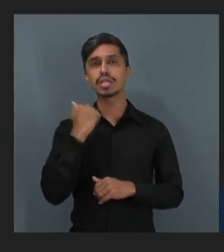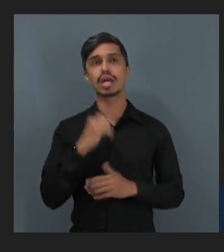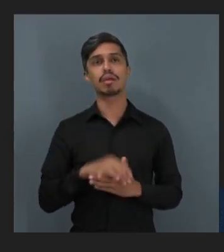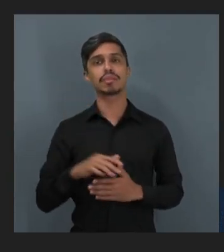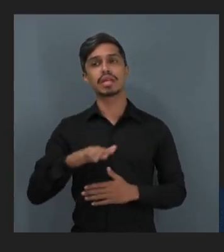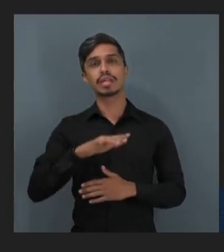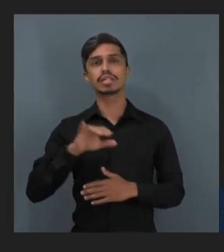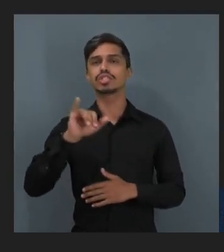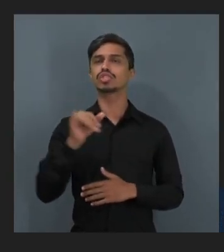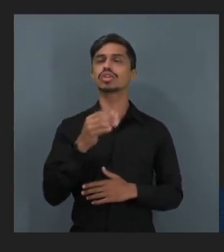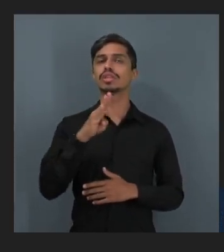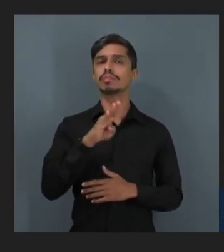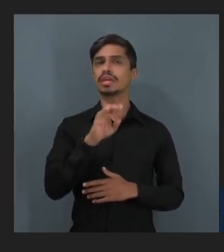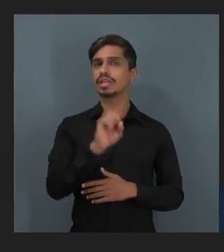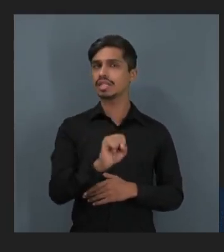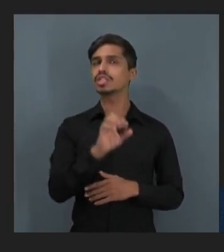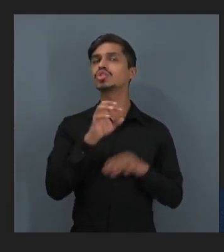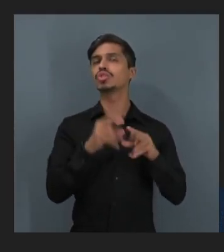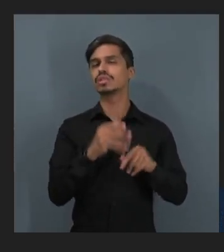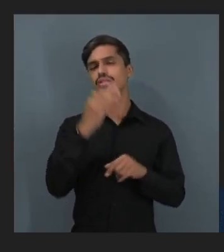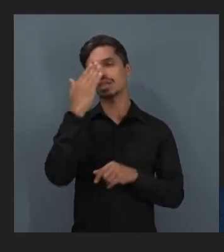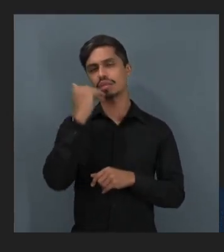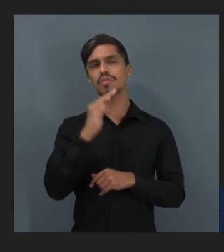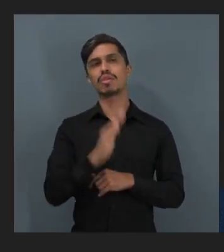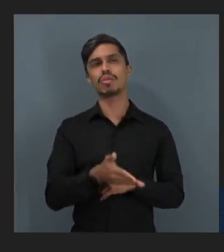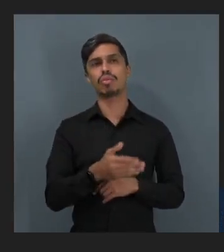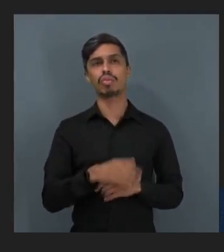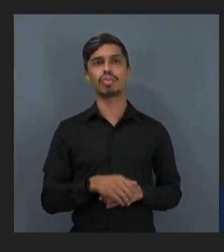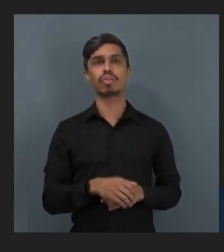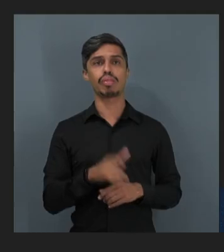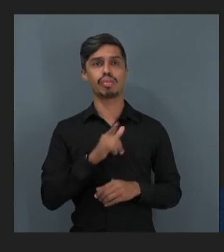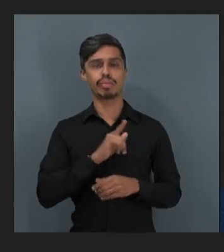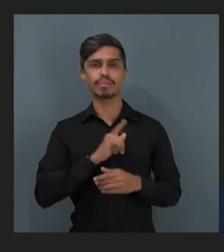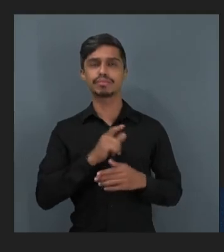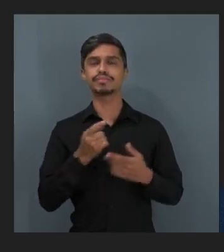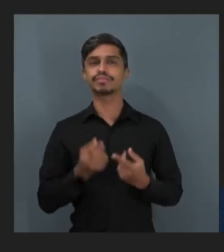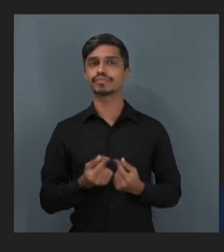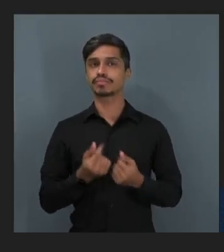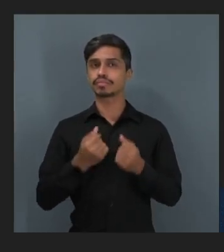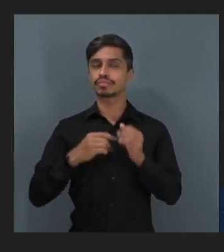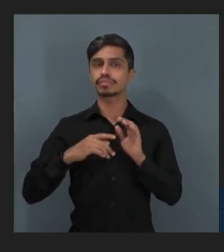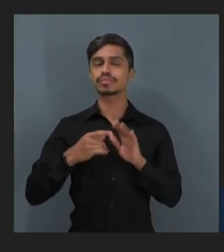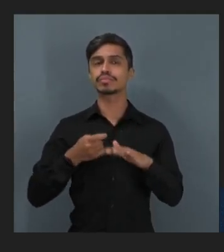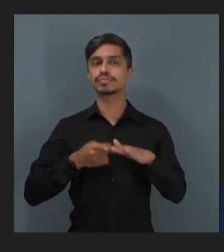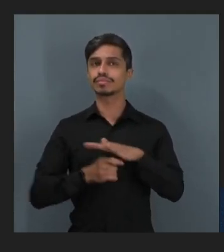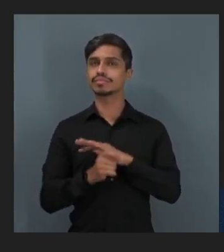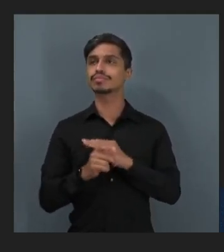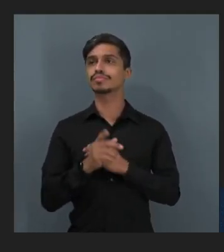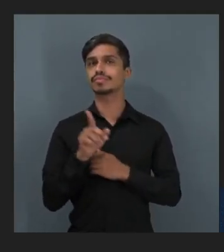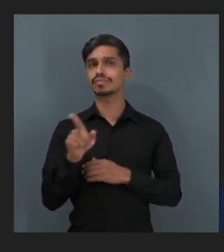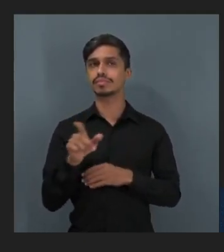essa JBS, né, que tem ações, eles são relatores